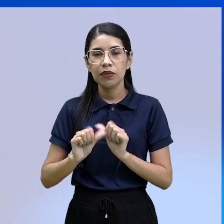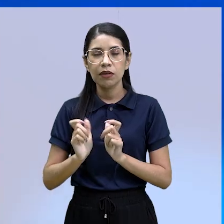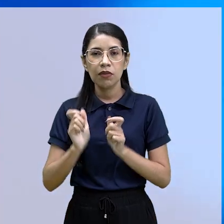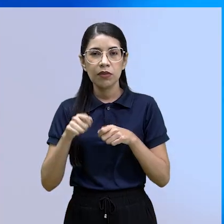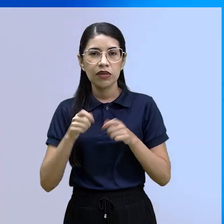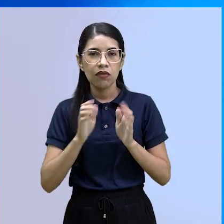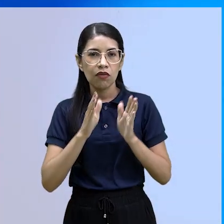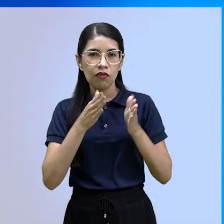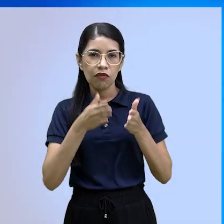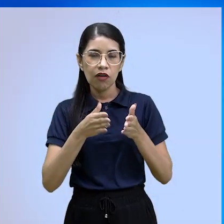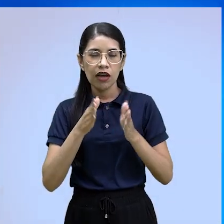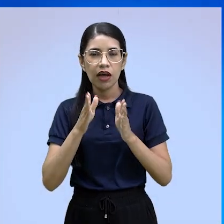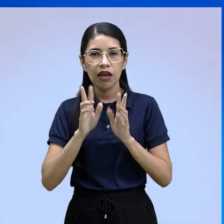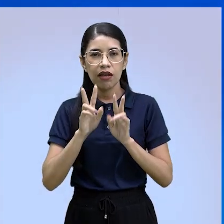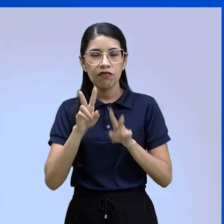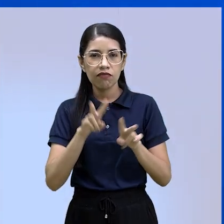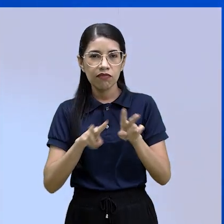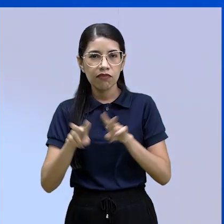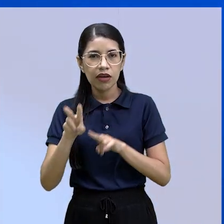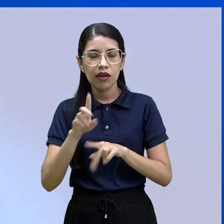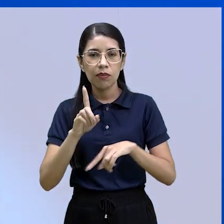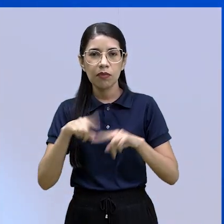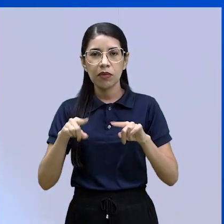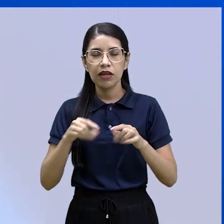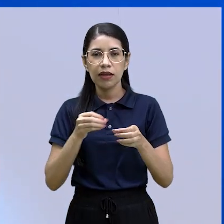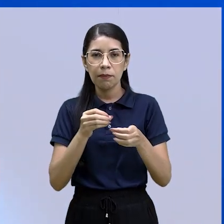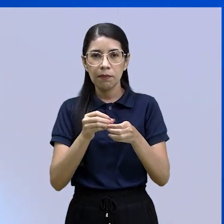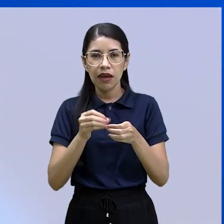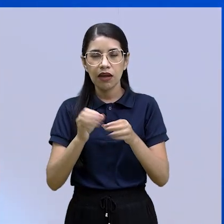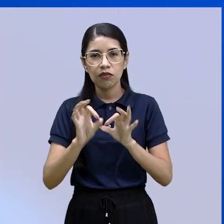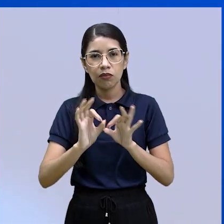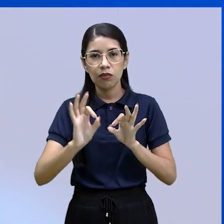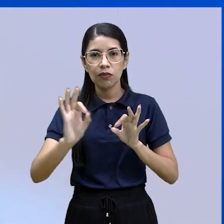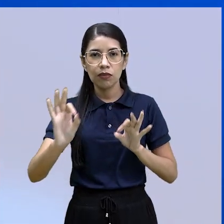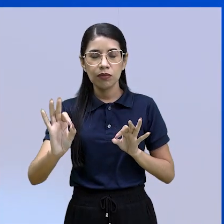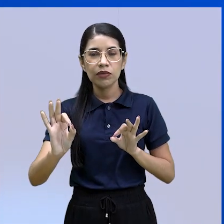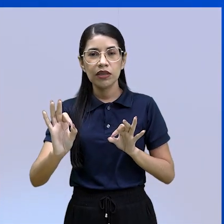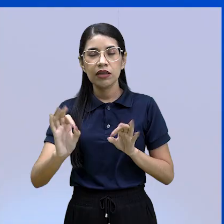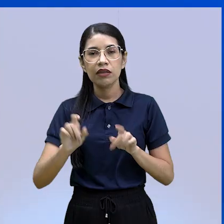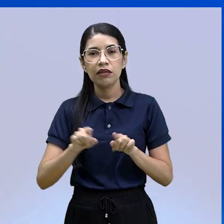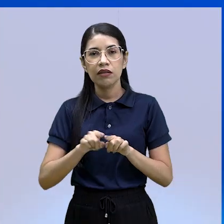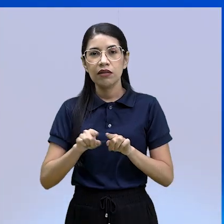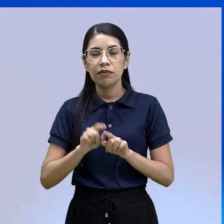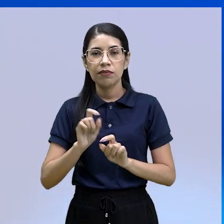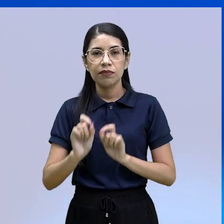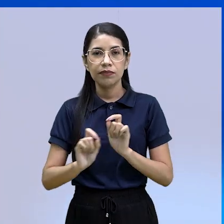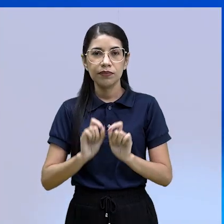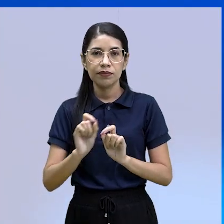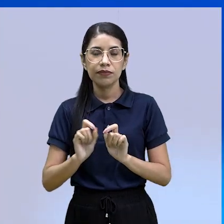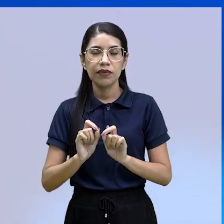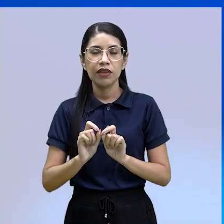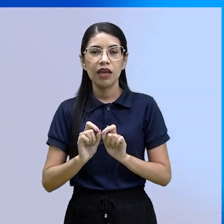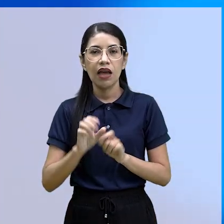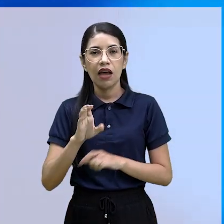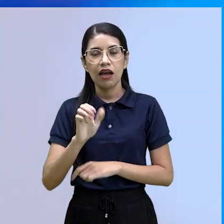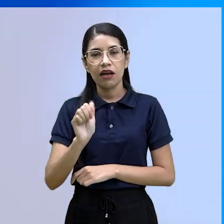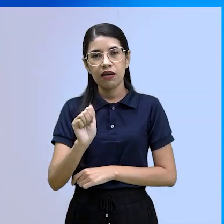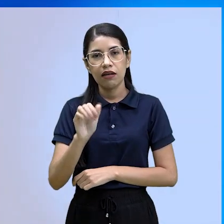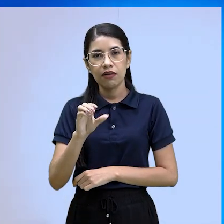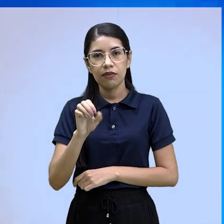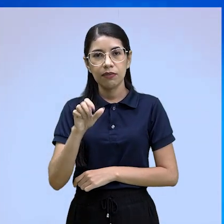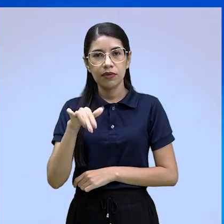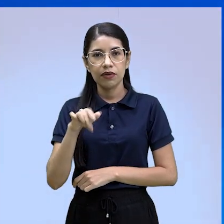os objetos, aqueles que estão mais próximos ou mais distantes. É um processo que é chamado de acomodação.